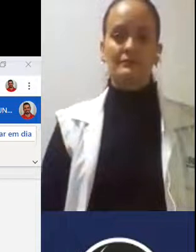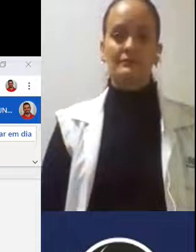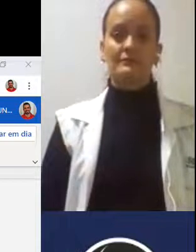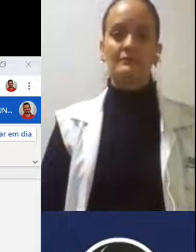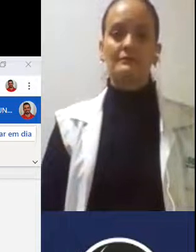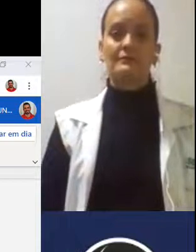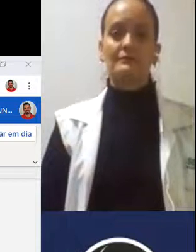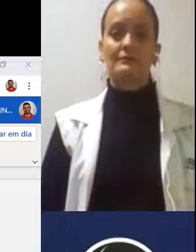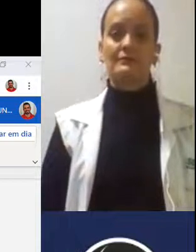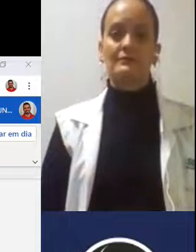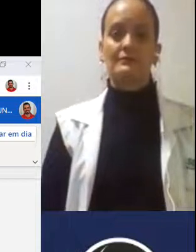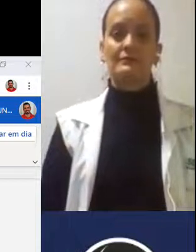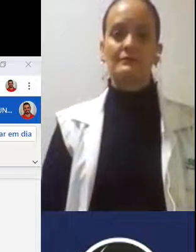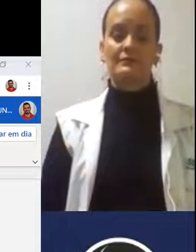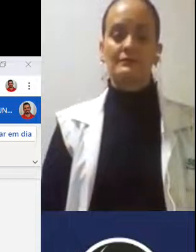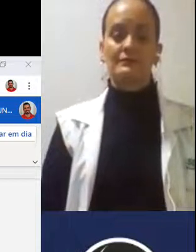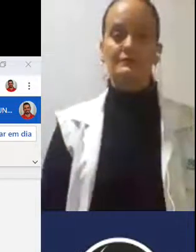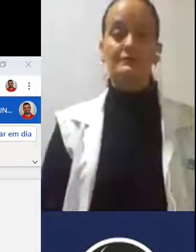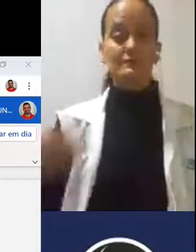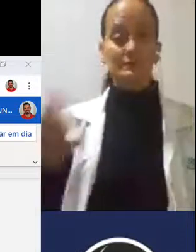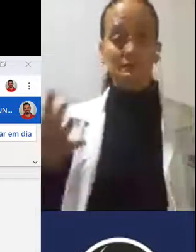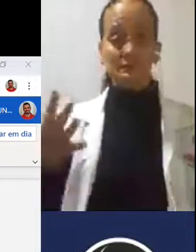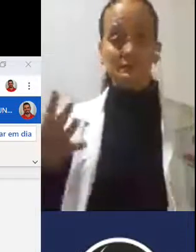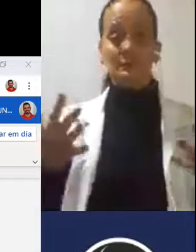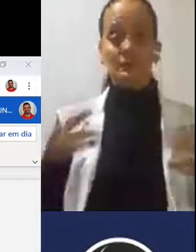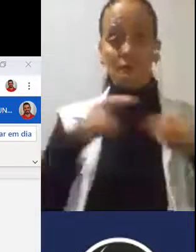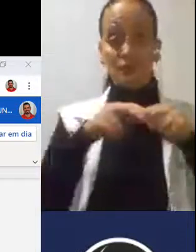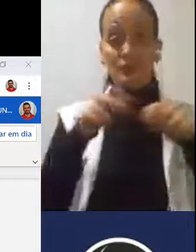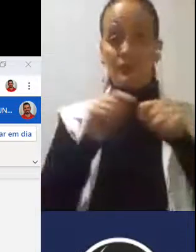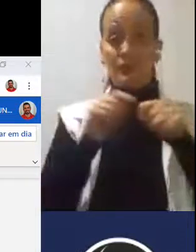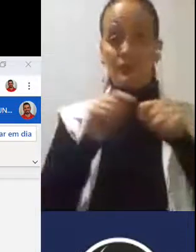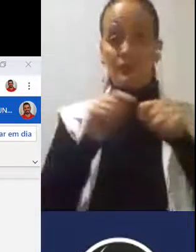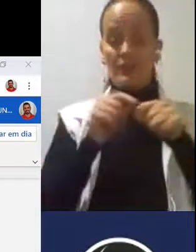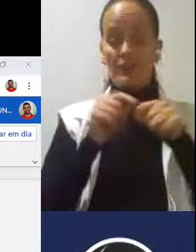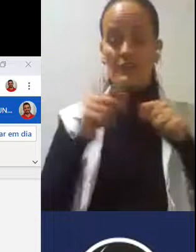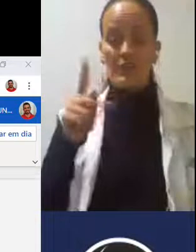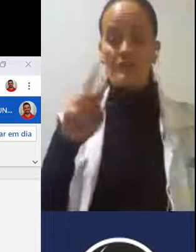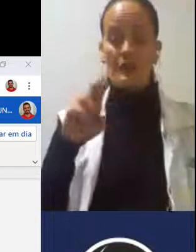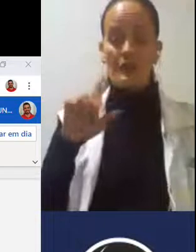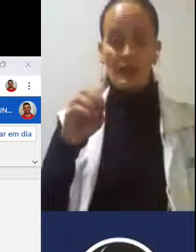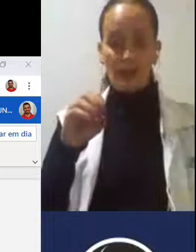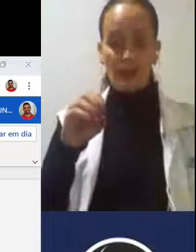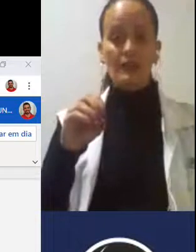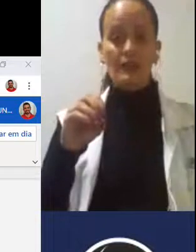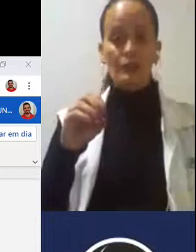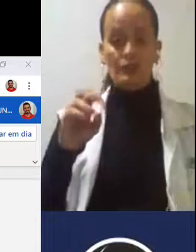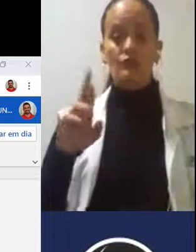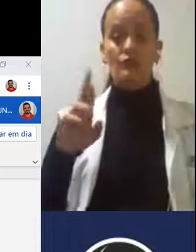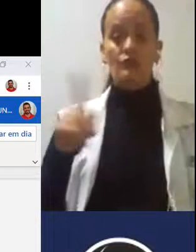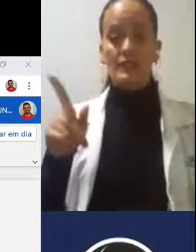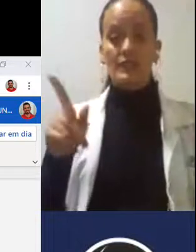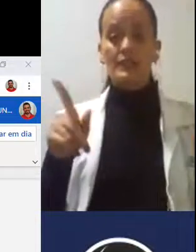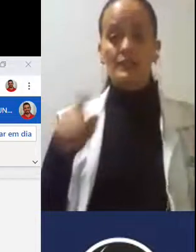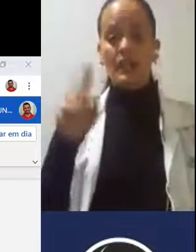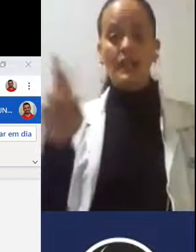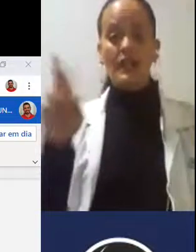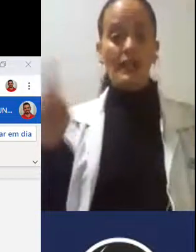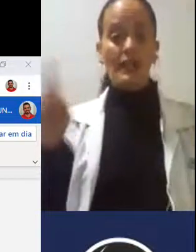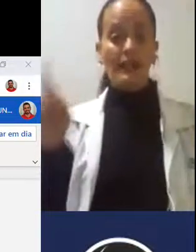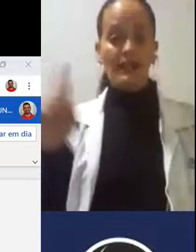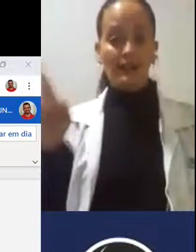Então, a associação em paralelo, para calcular a resistência, pode perceber, ó, que o valor total da resistência, ela